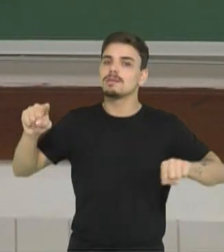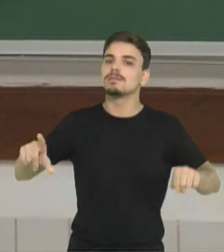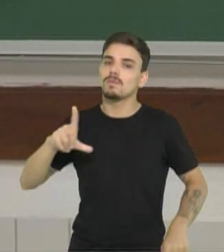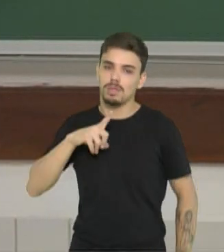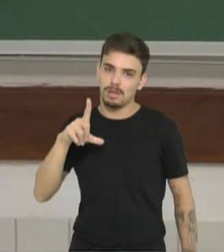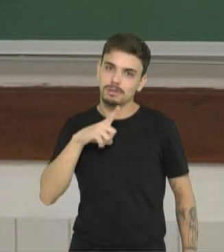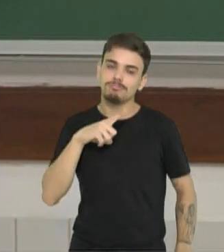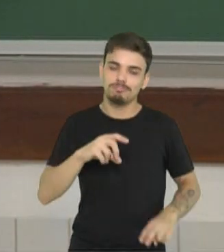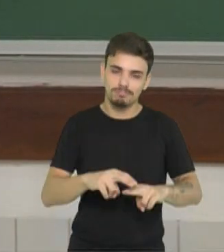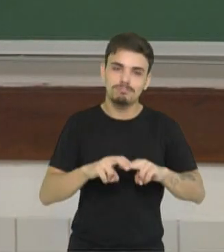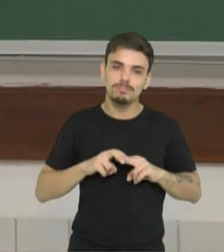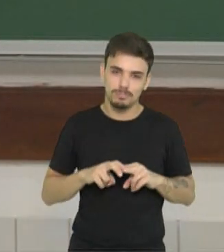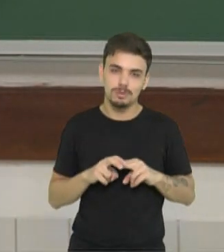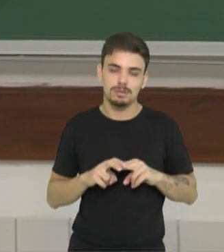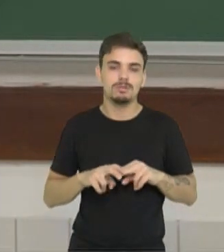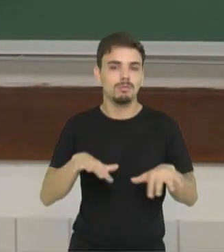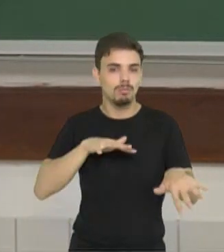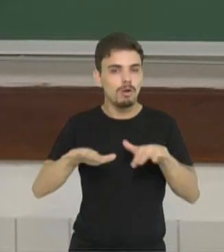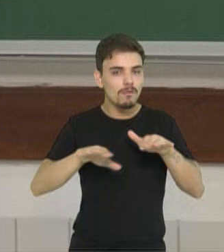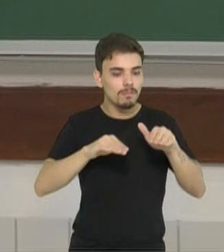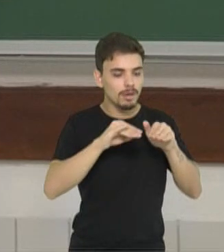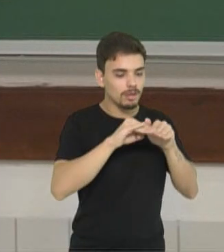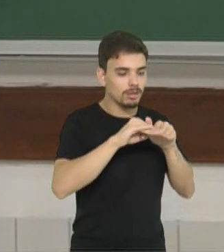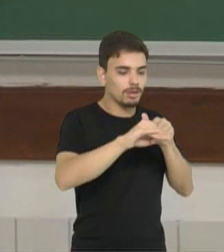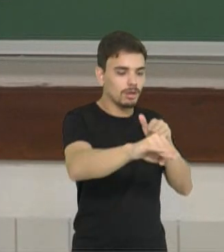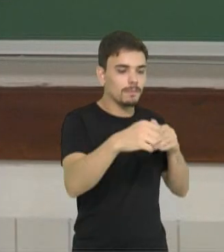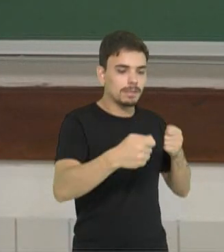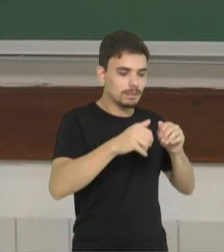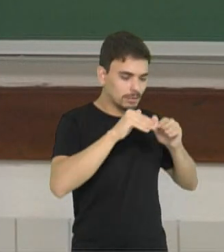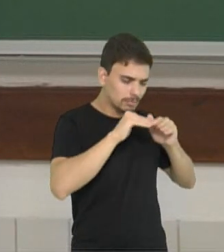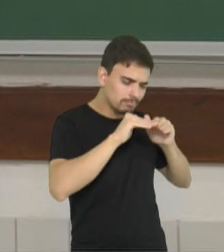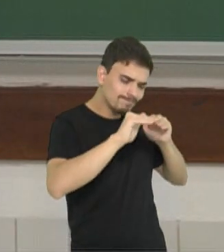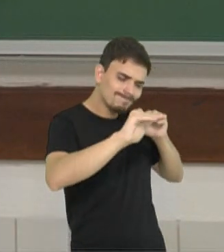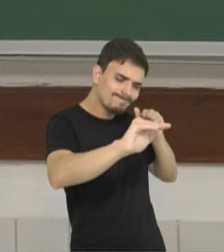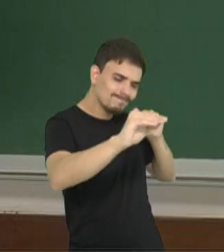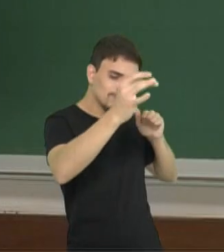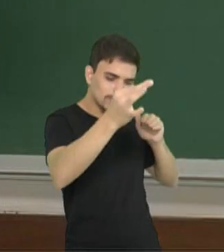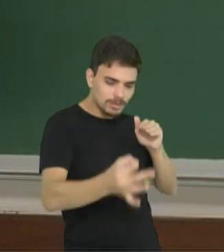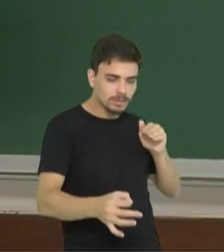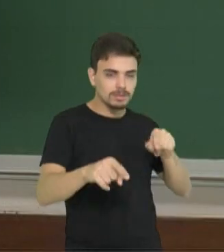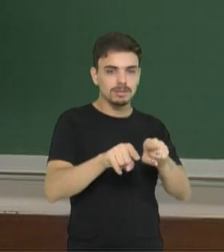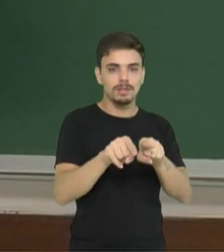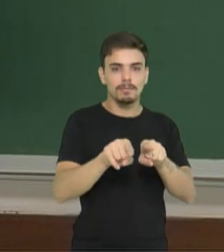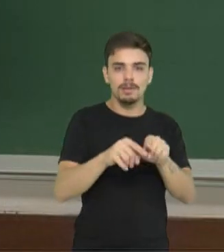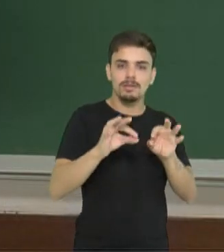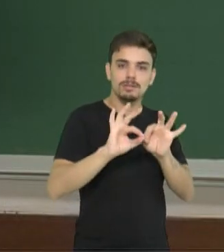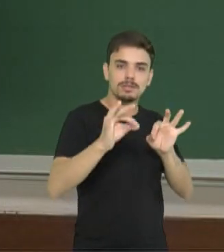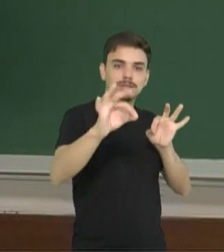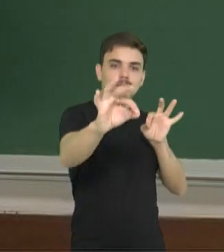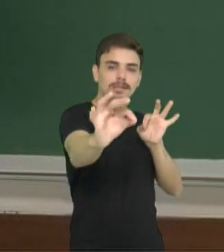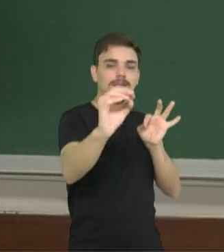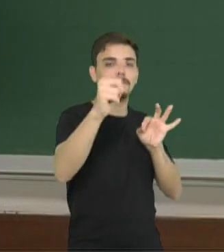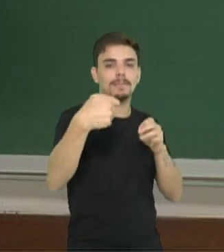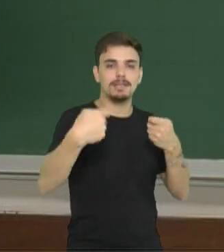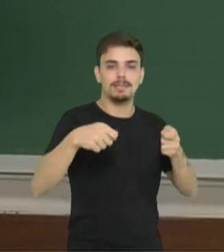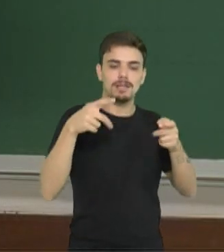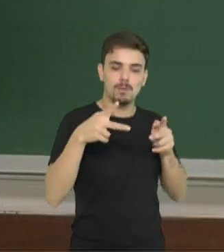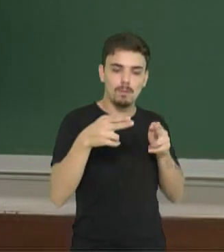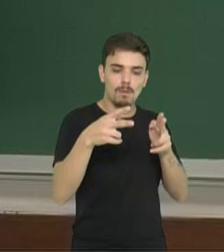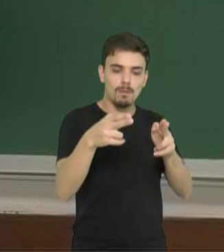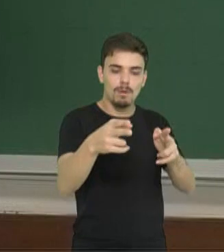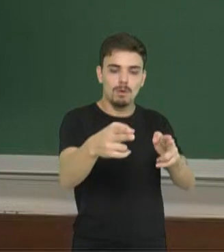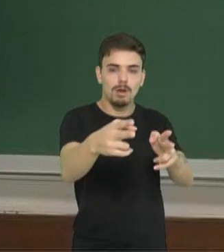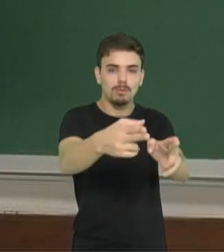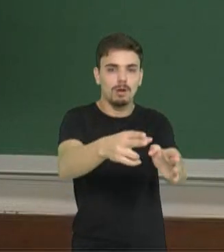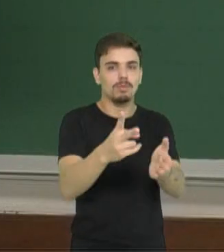movimento uniforme, para ele acontecer, tem que ser um percurso retinho, plano, né? A distância, ela vai sendo mantida